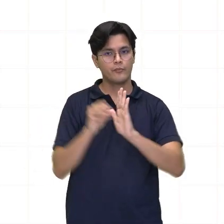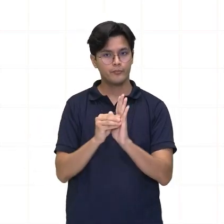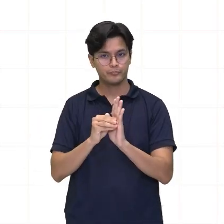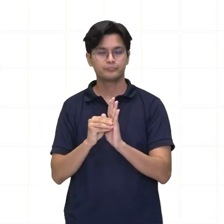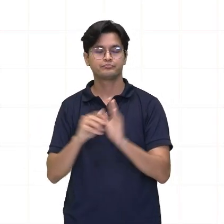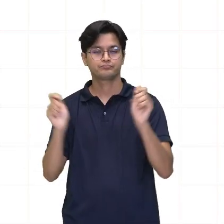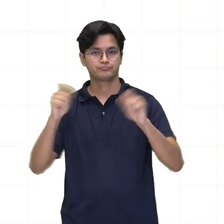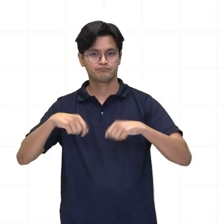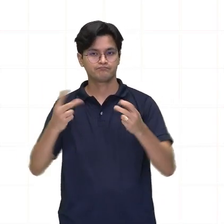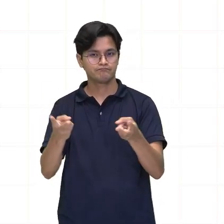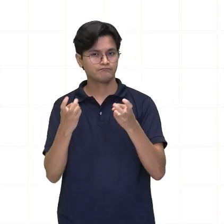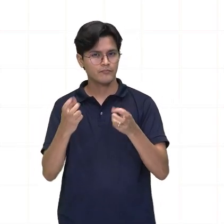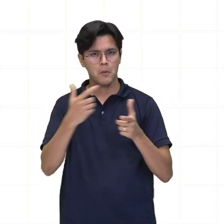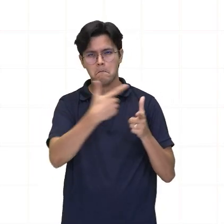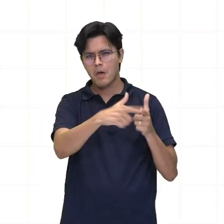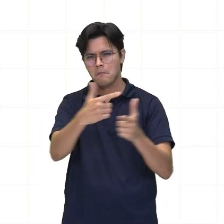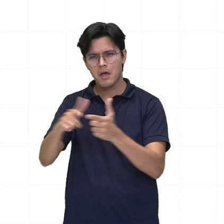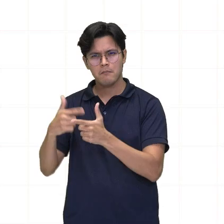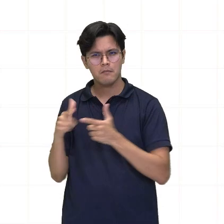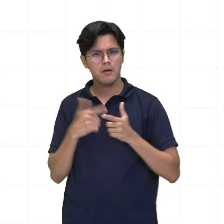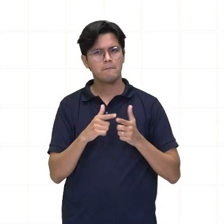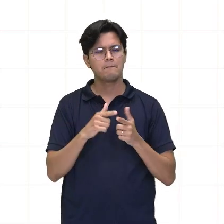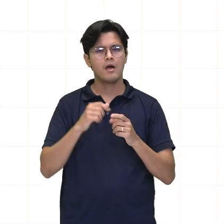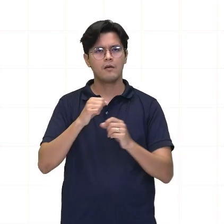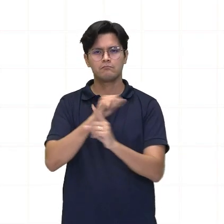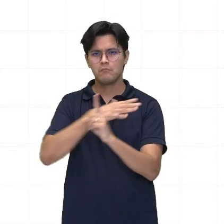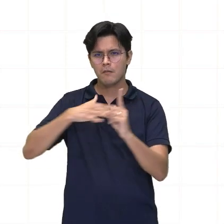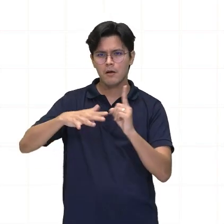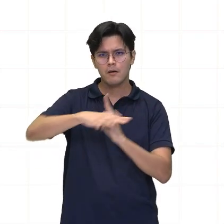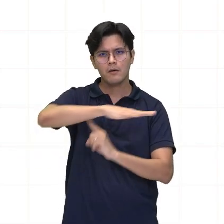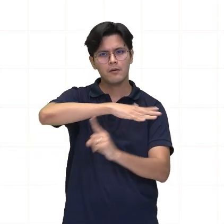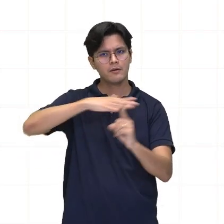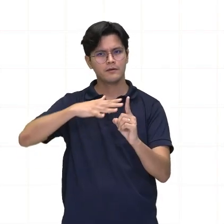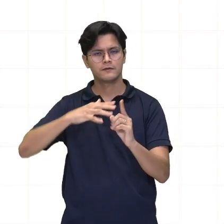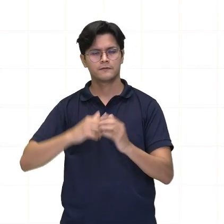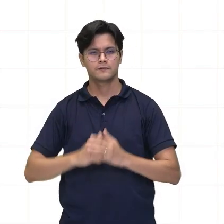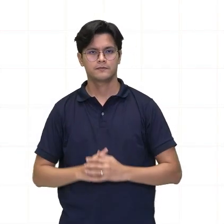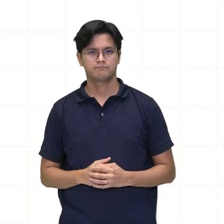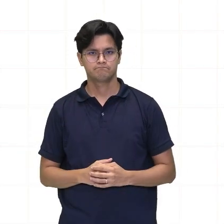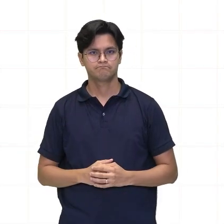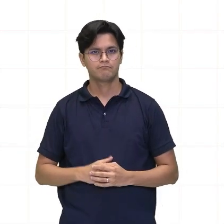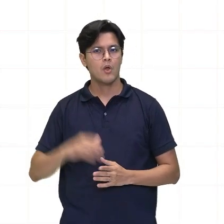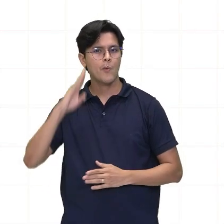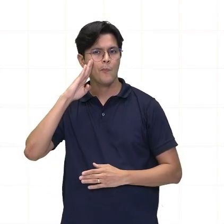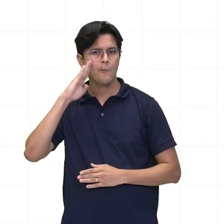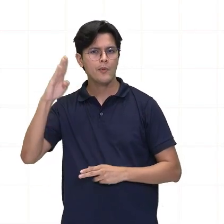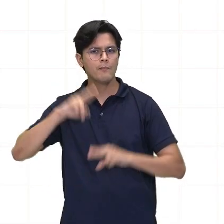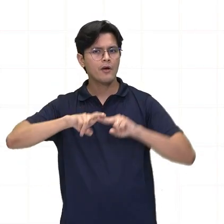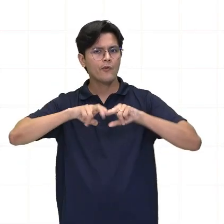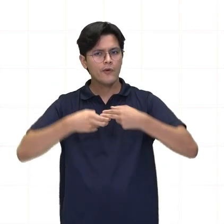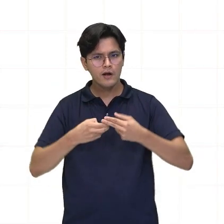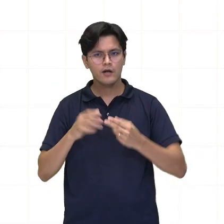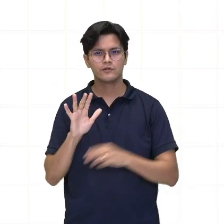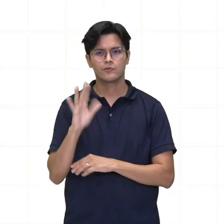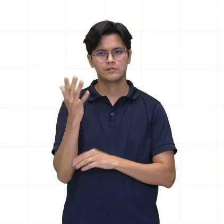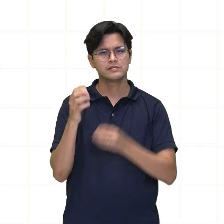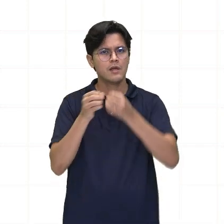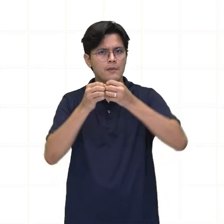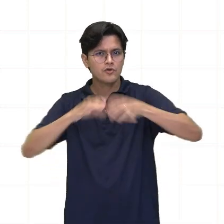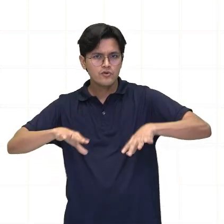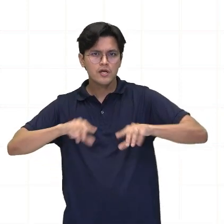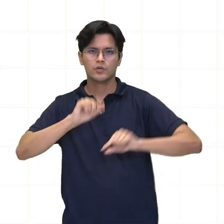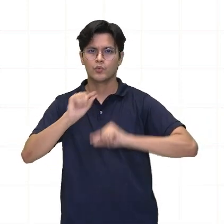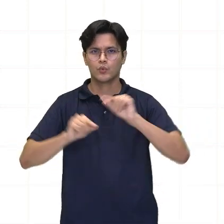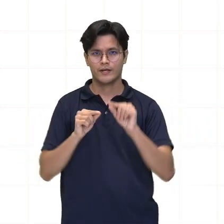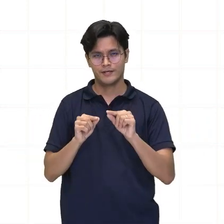diversos problemas ambientais. Entre as principais causas da devastação, nós temos aí, olha, as atividades humanas,